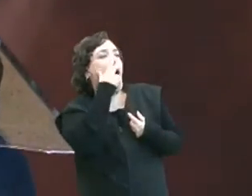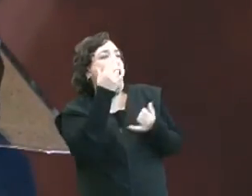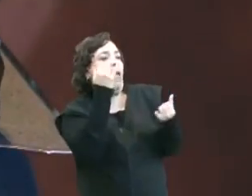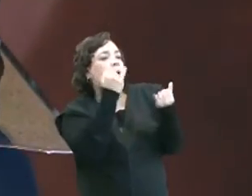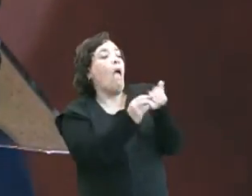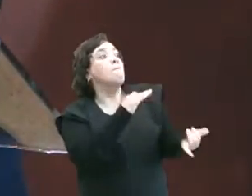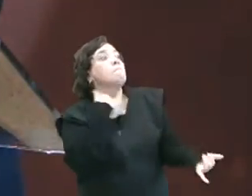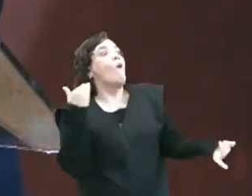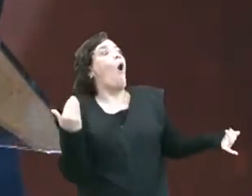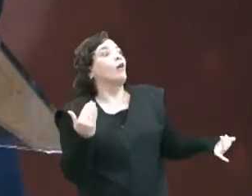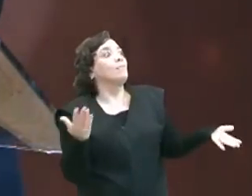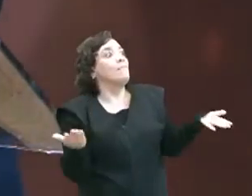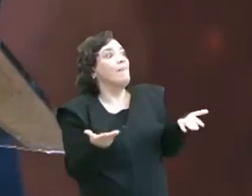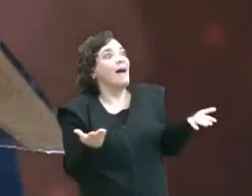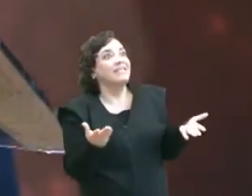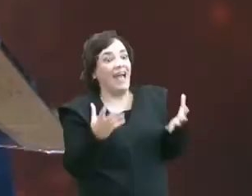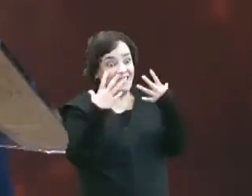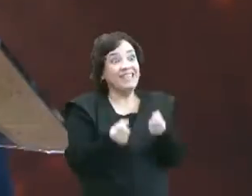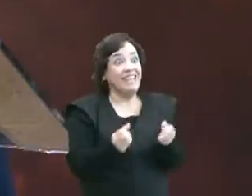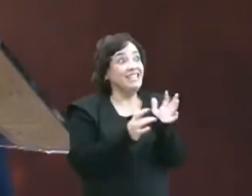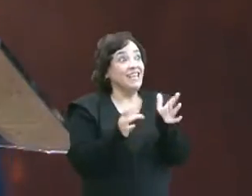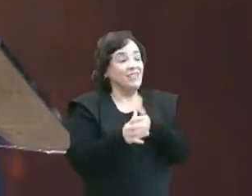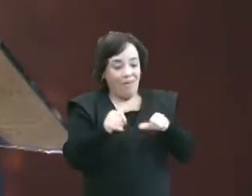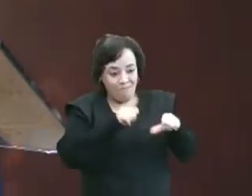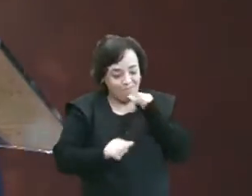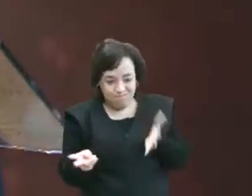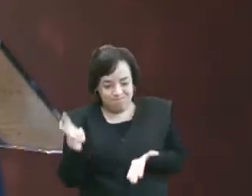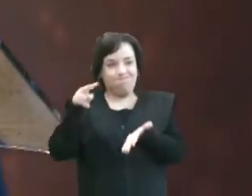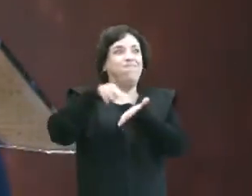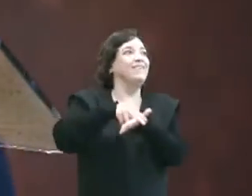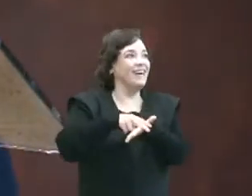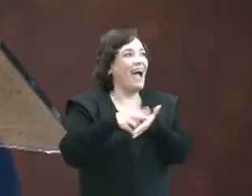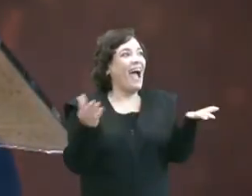levantados para a maravilhosa e gloriosa luz de Jesus.